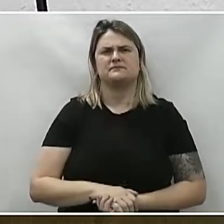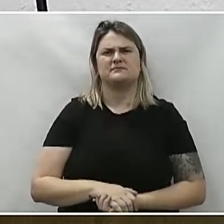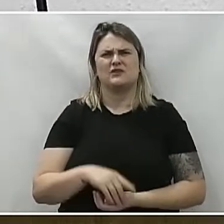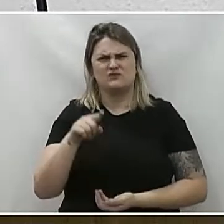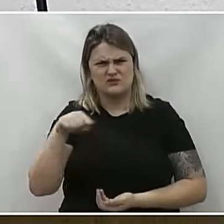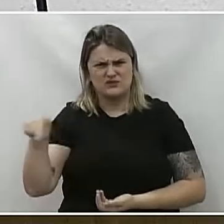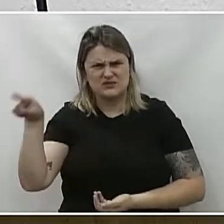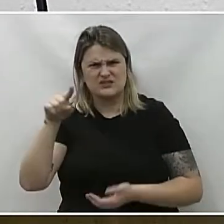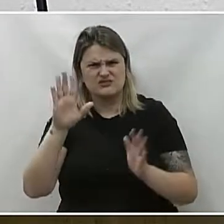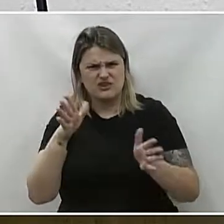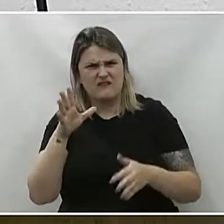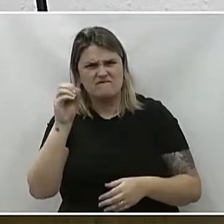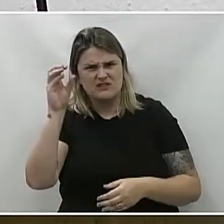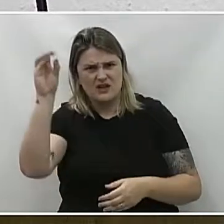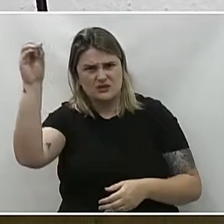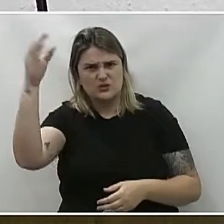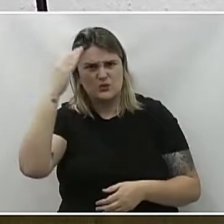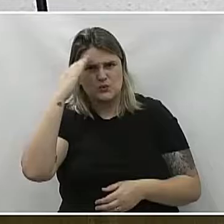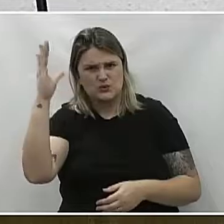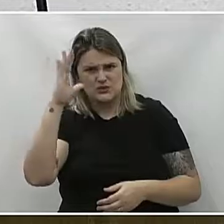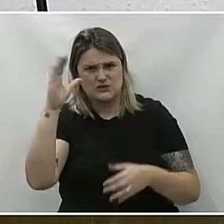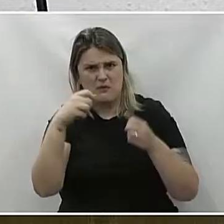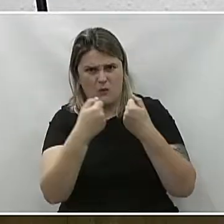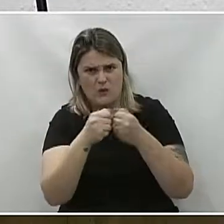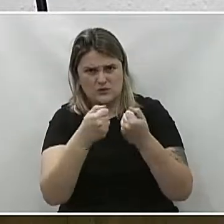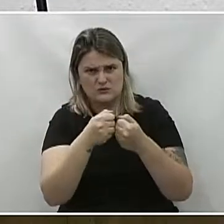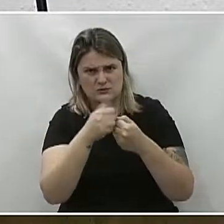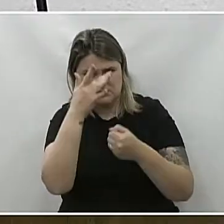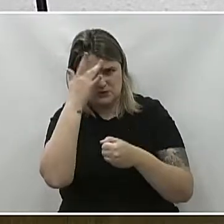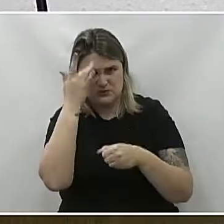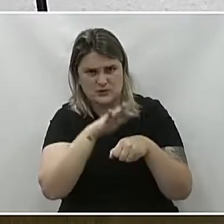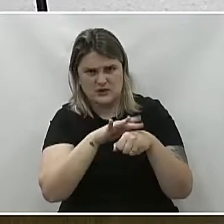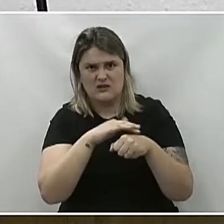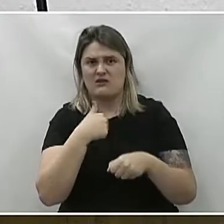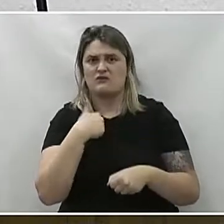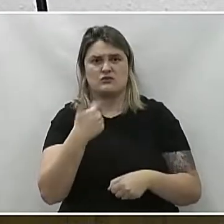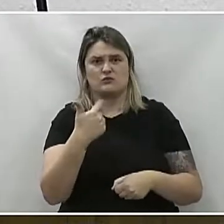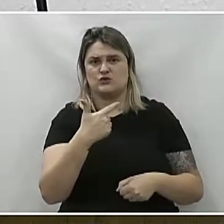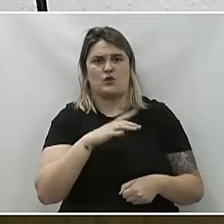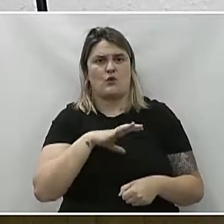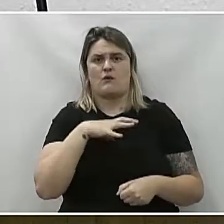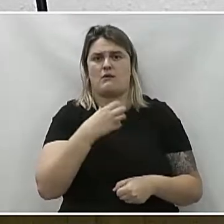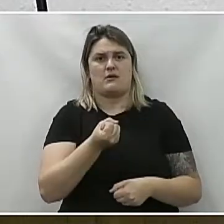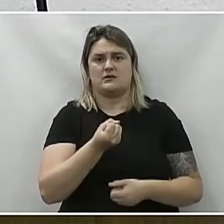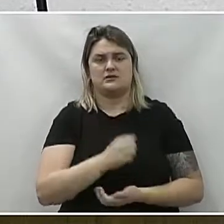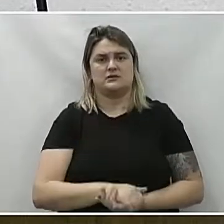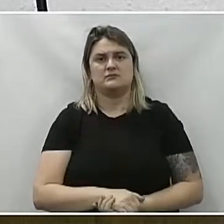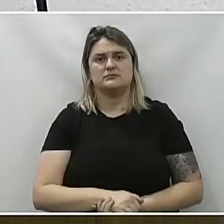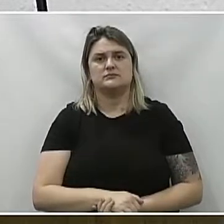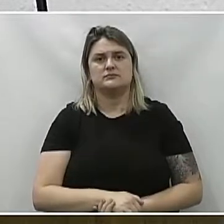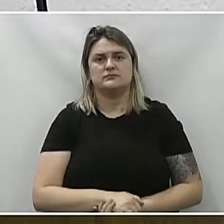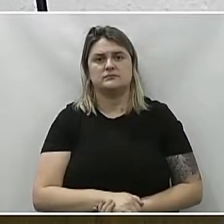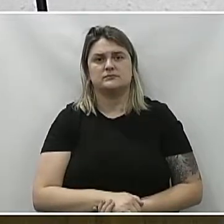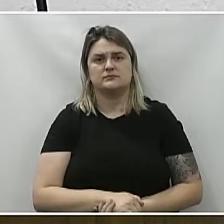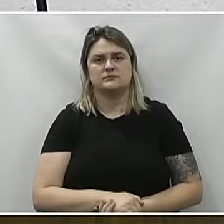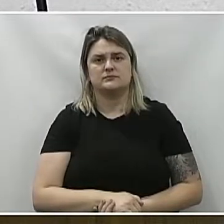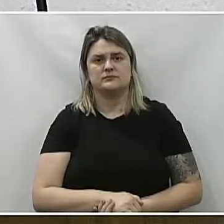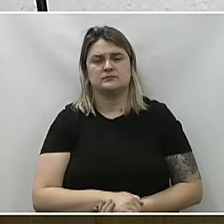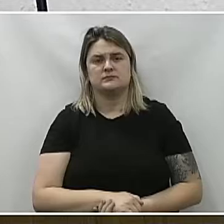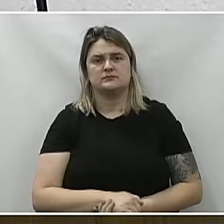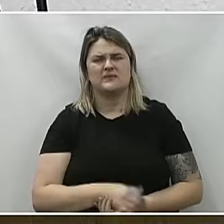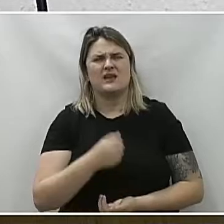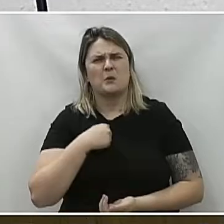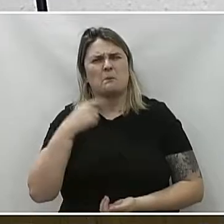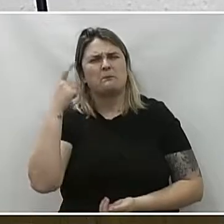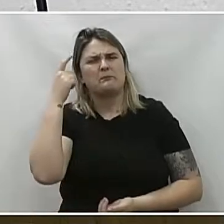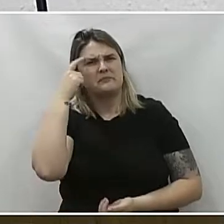Alguém de vocês já viajou para Curitiba nesse ônibus aí? Eu não tive coragem, gente. Eu não tive coragem. Eu só